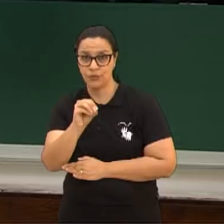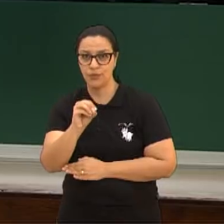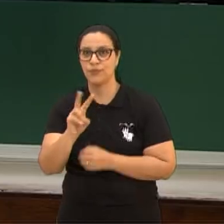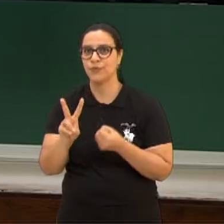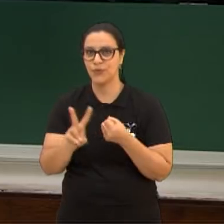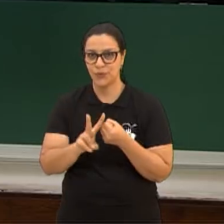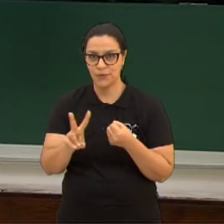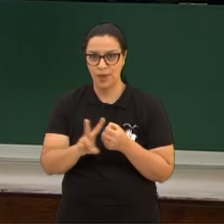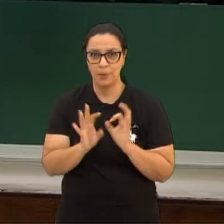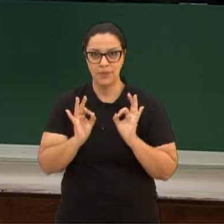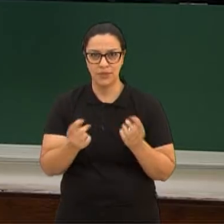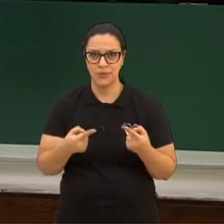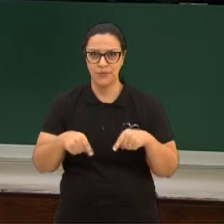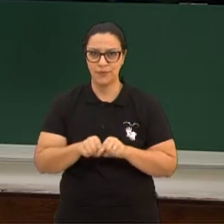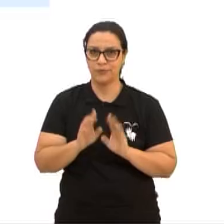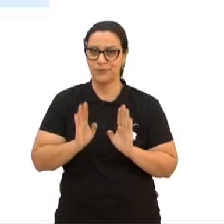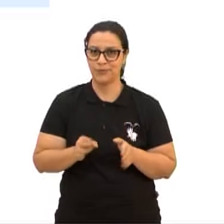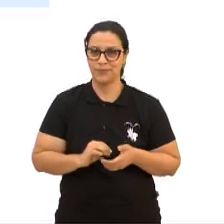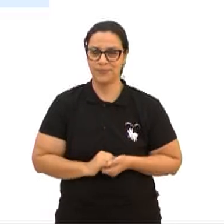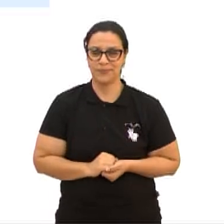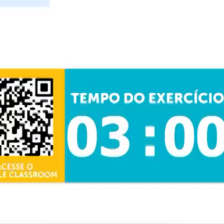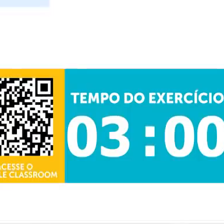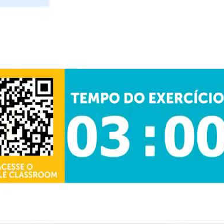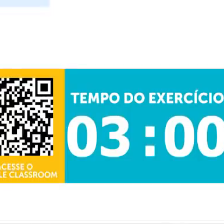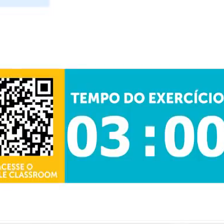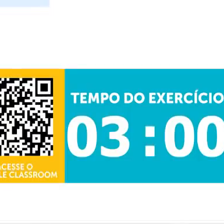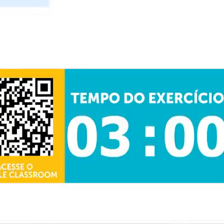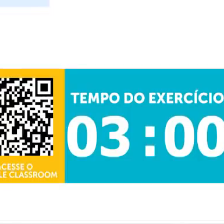verbo, ok? Já voltamos.